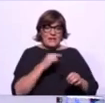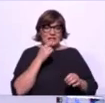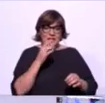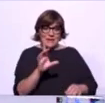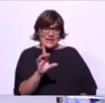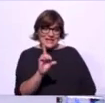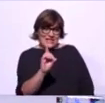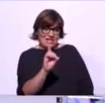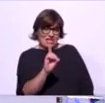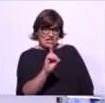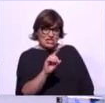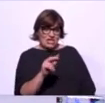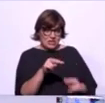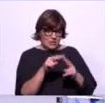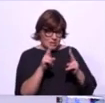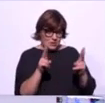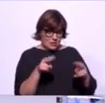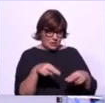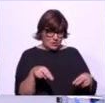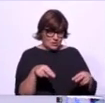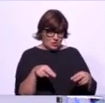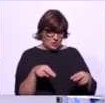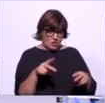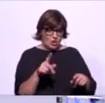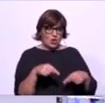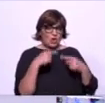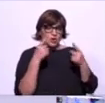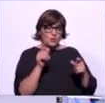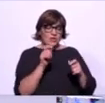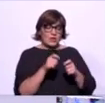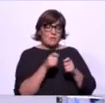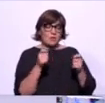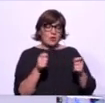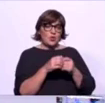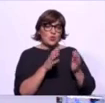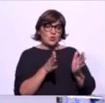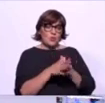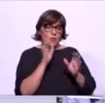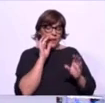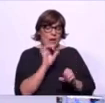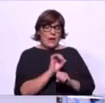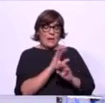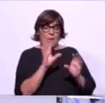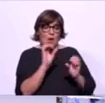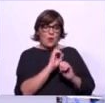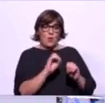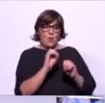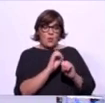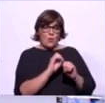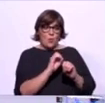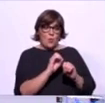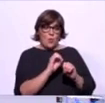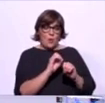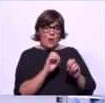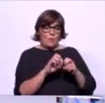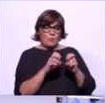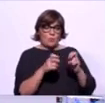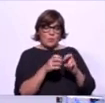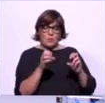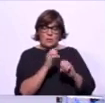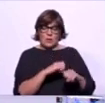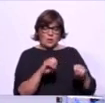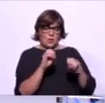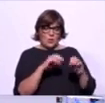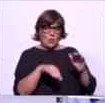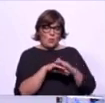6 títulos internacionais. Depois, no tal período em que é tudo mais clarinho como água e que não há tempo de problemas absolutamente nenhums,